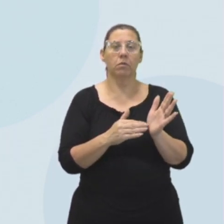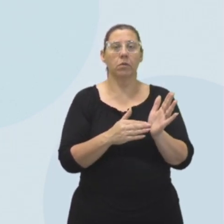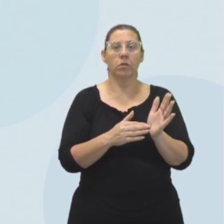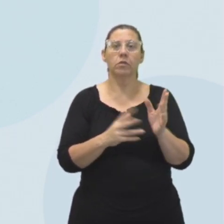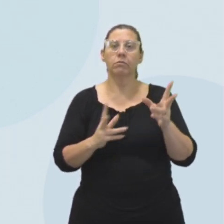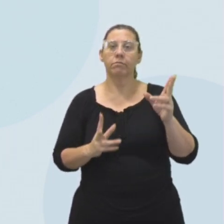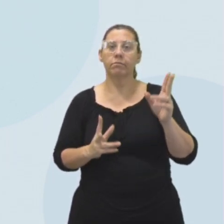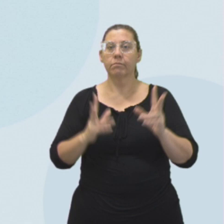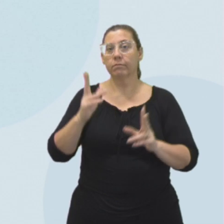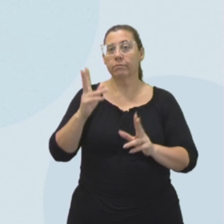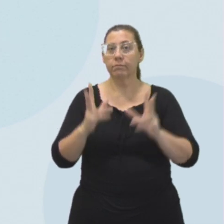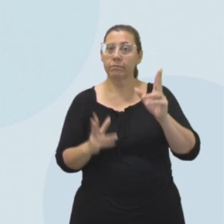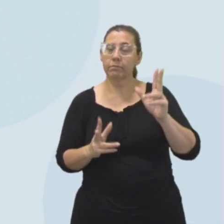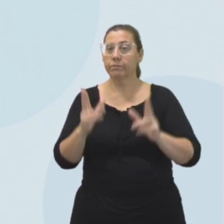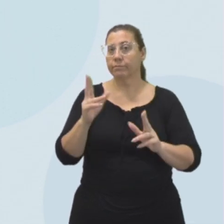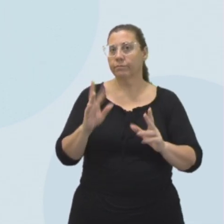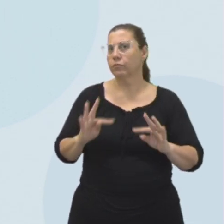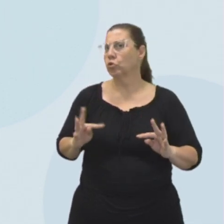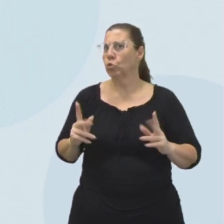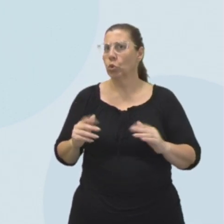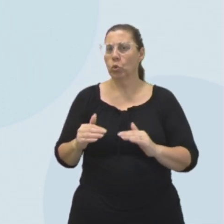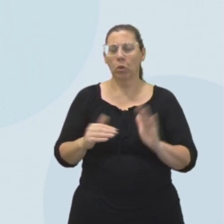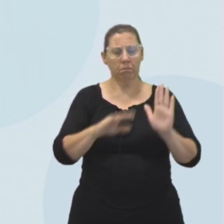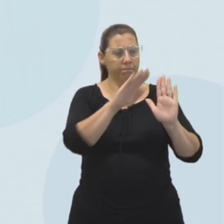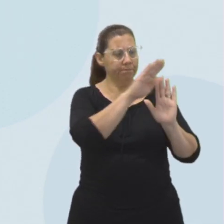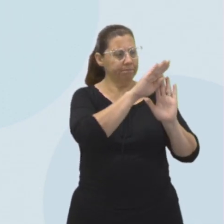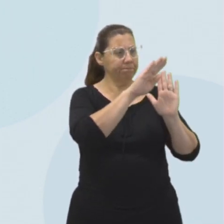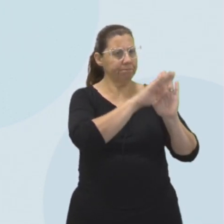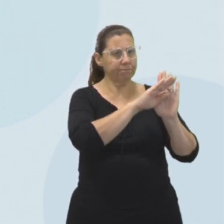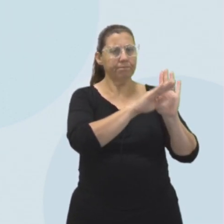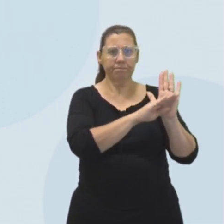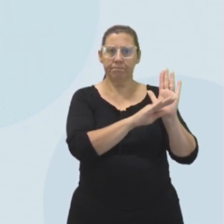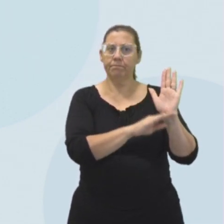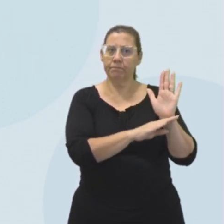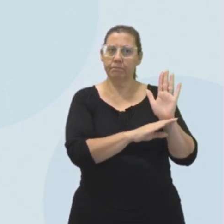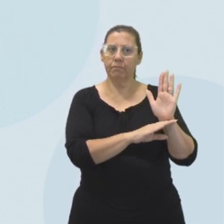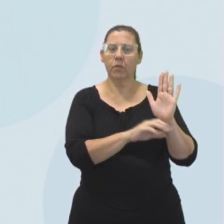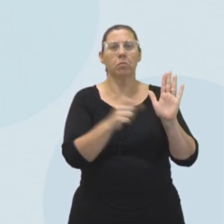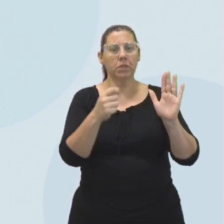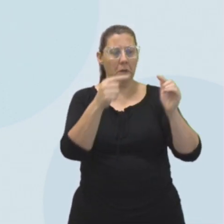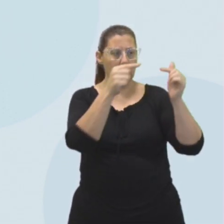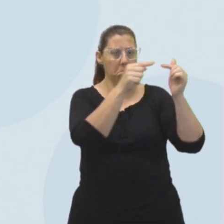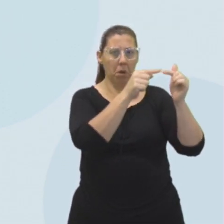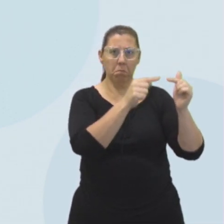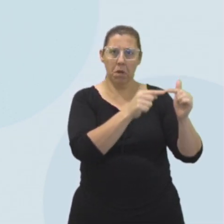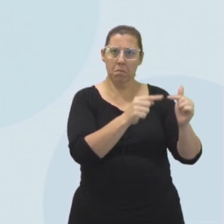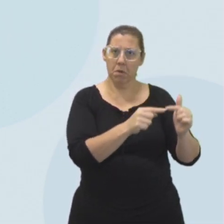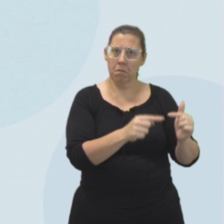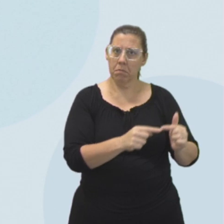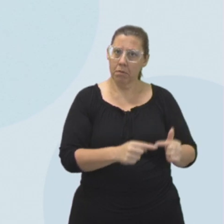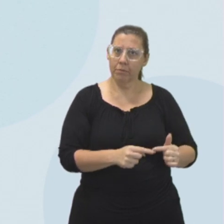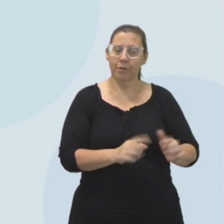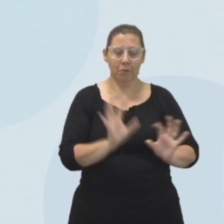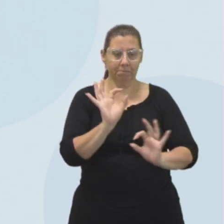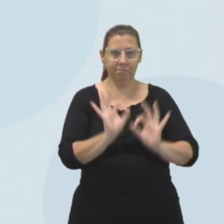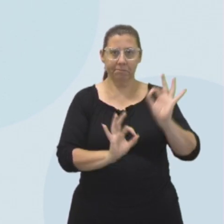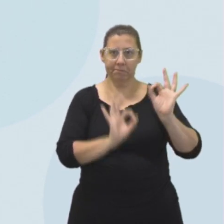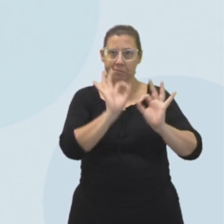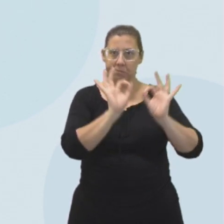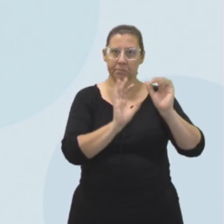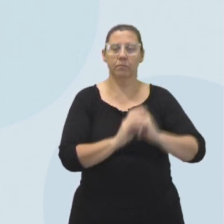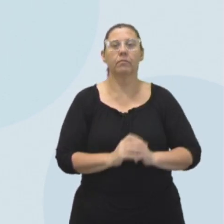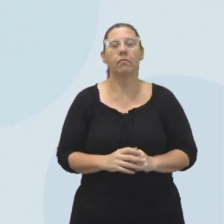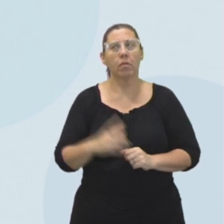edição. Então, todos esses passos, eles precisam estar delineados, né, neste planejamento. A